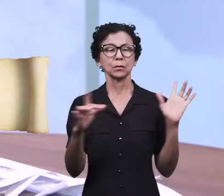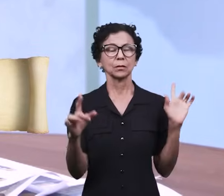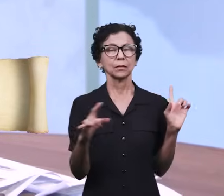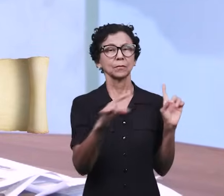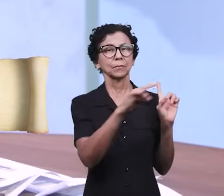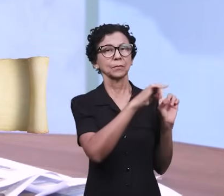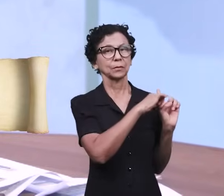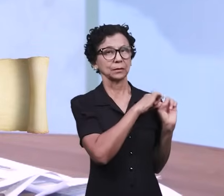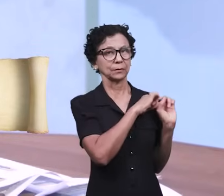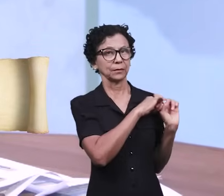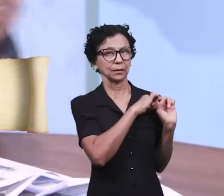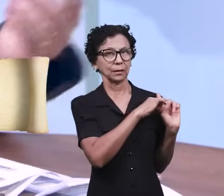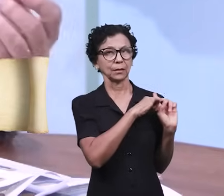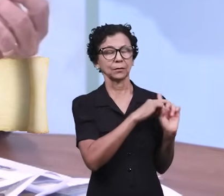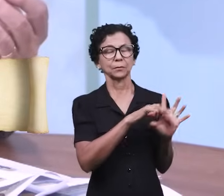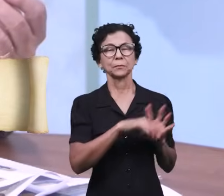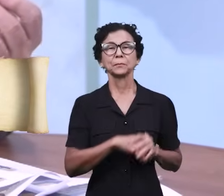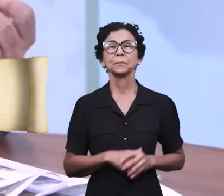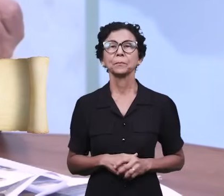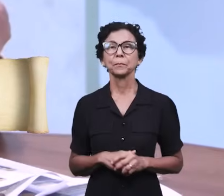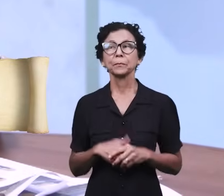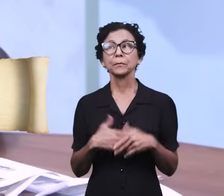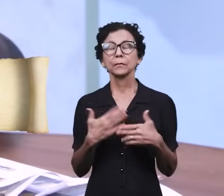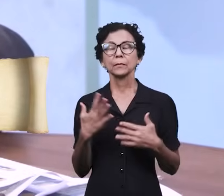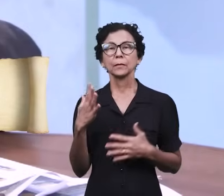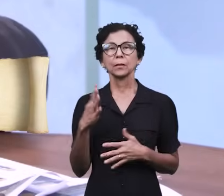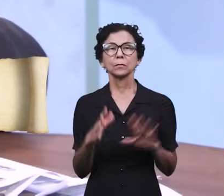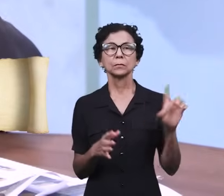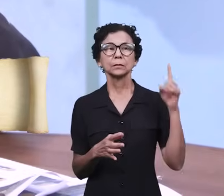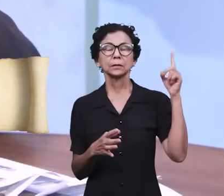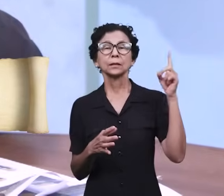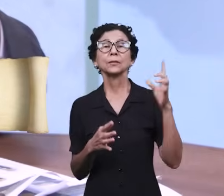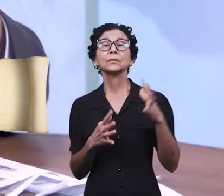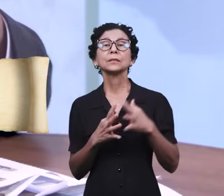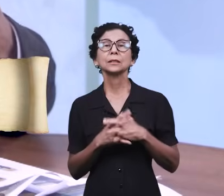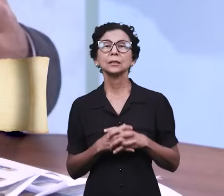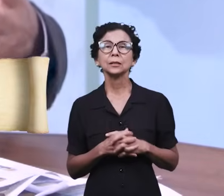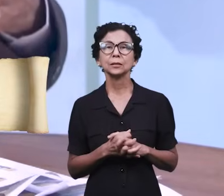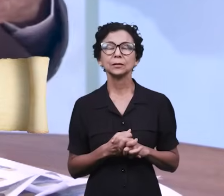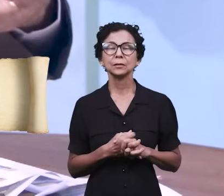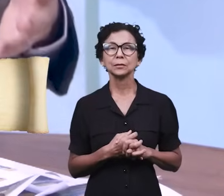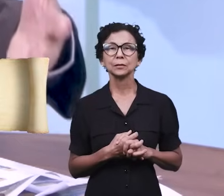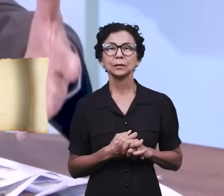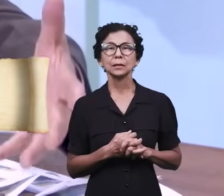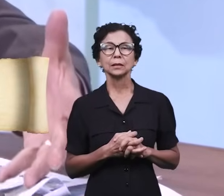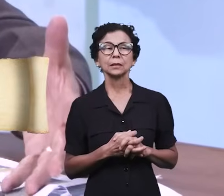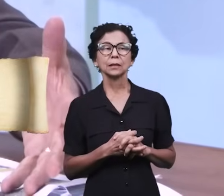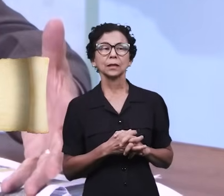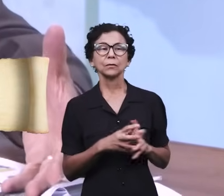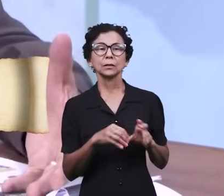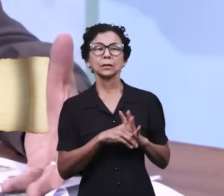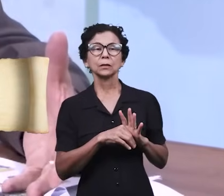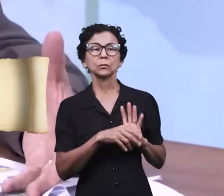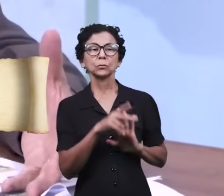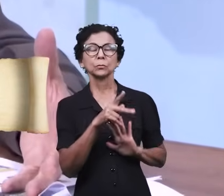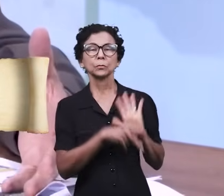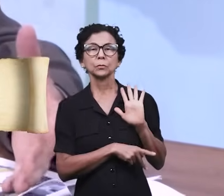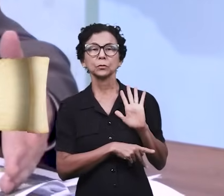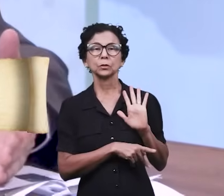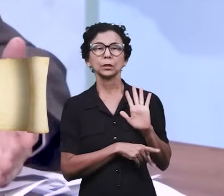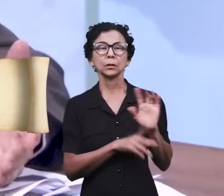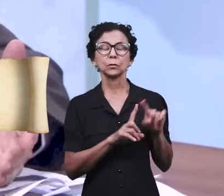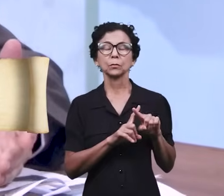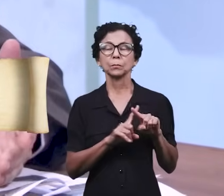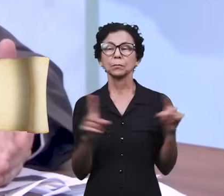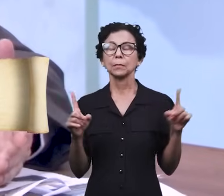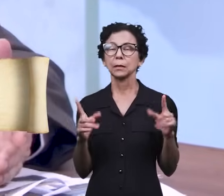onde ele saiu. Ele saiu do centro do projeto, mas mediante o sacrifício, ele voltou ao centro do projeto